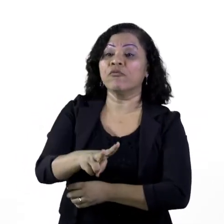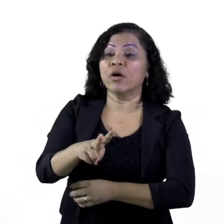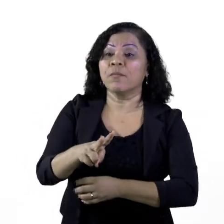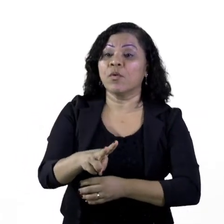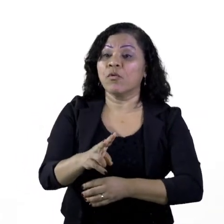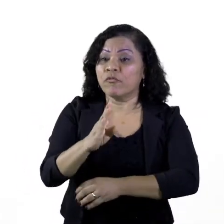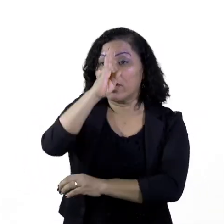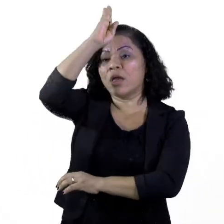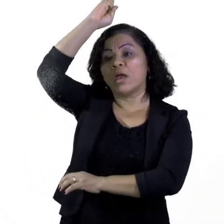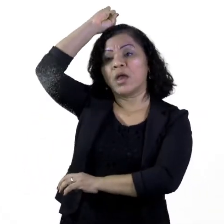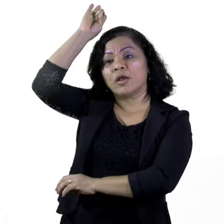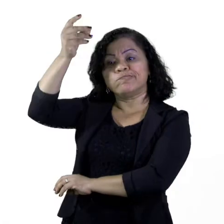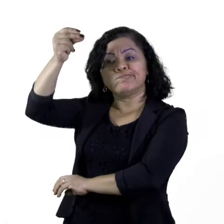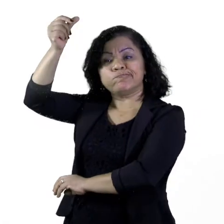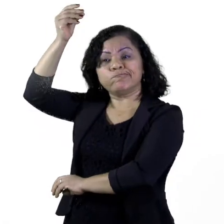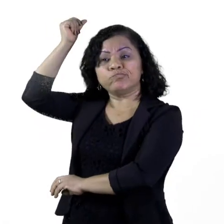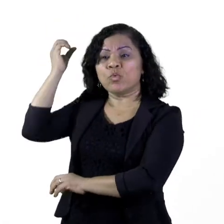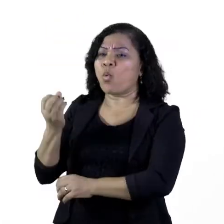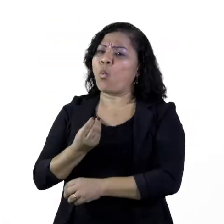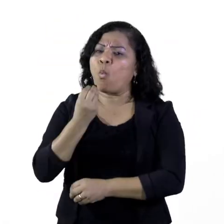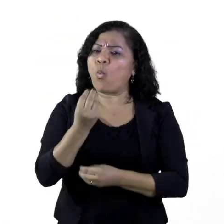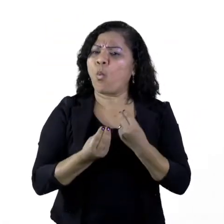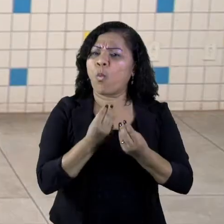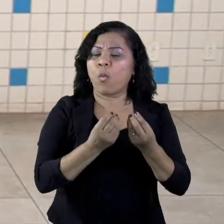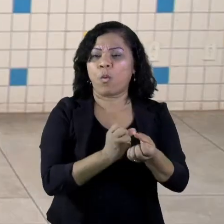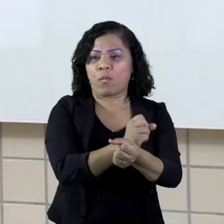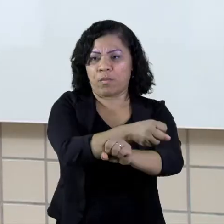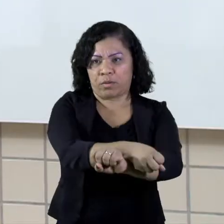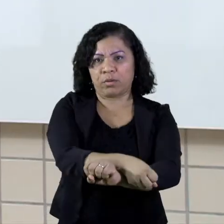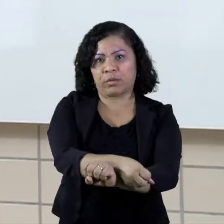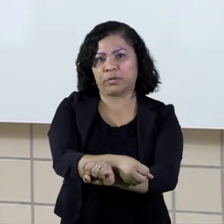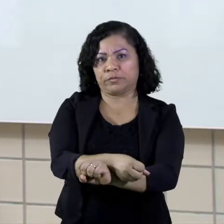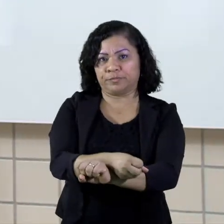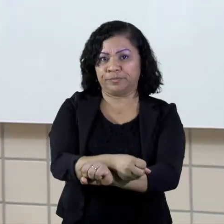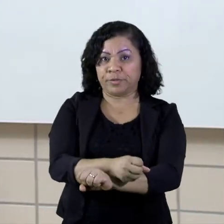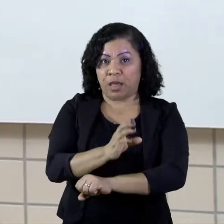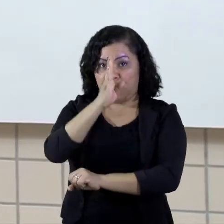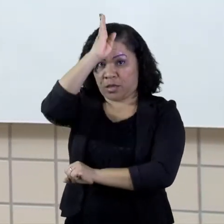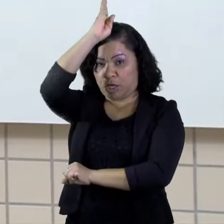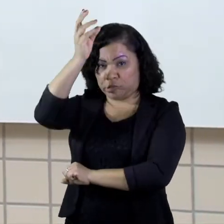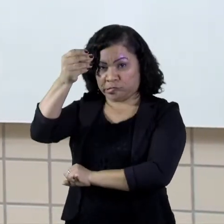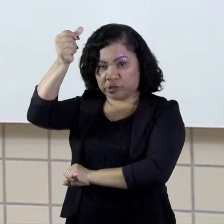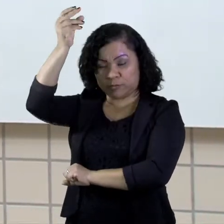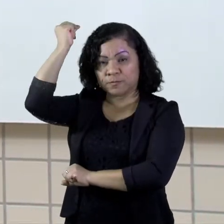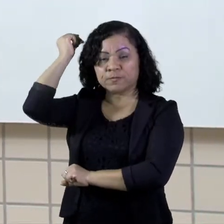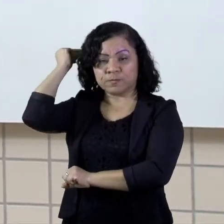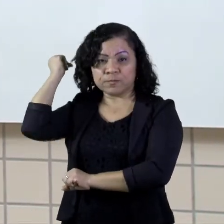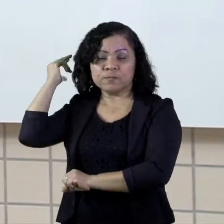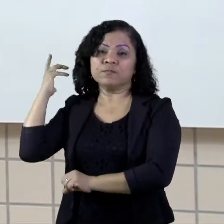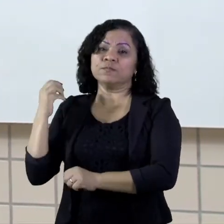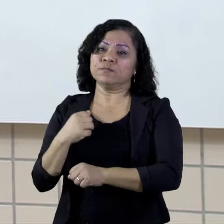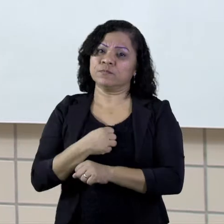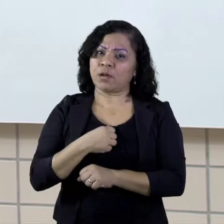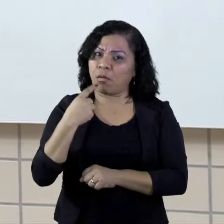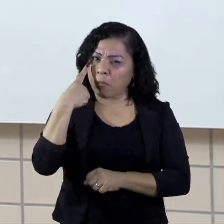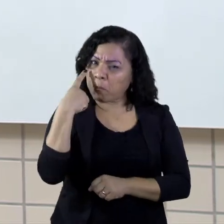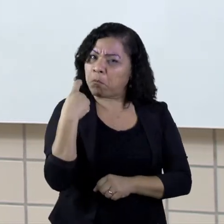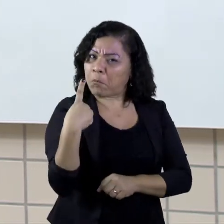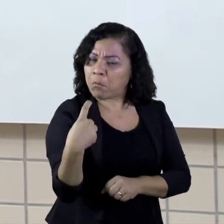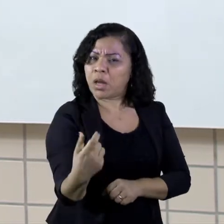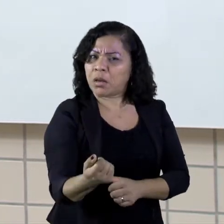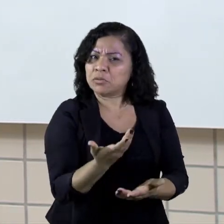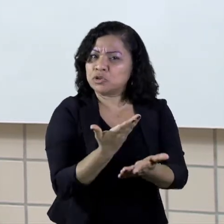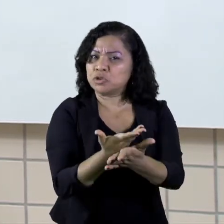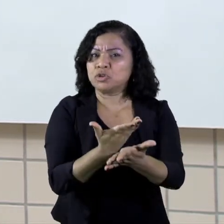Antiga como era a escravidão. Em Roma Antiga, é interessante a gente estudar a